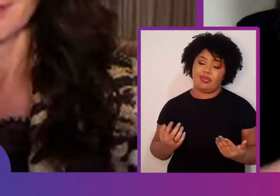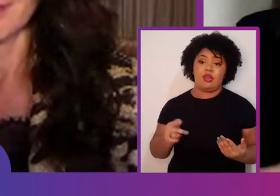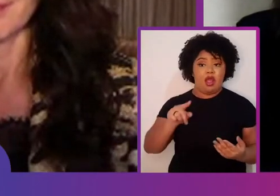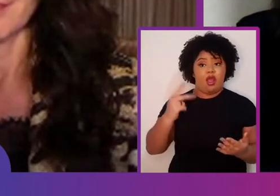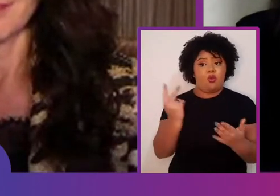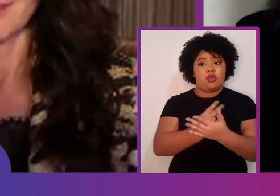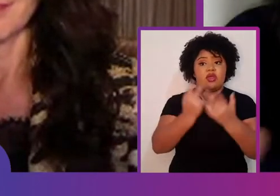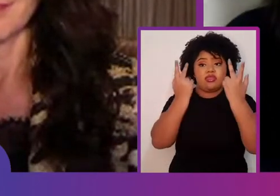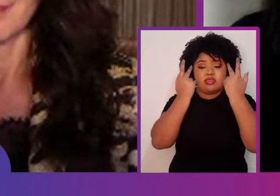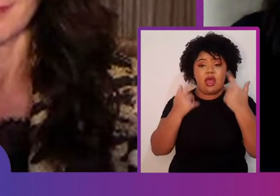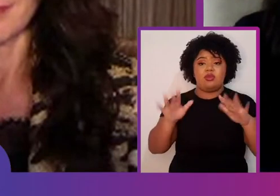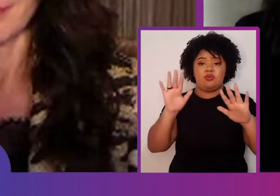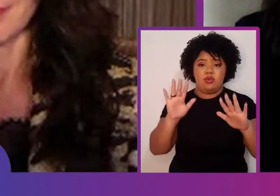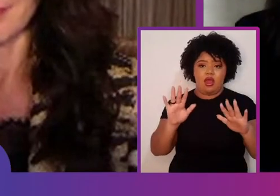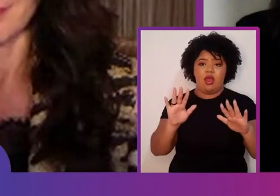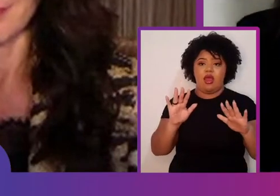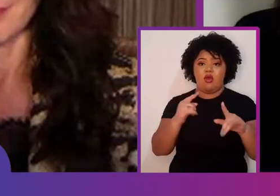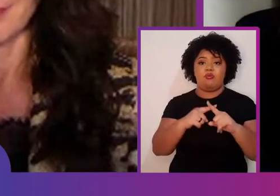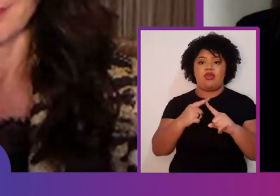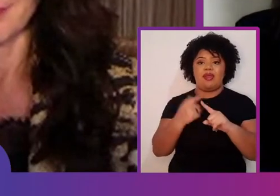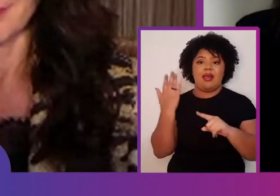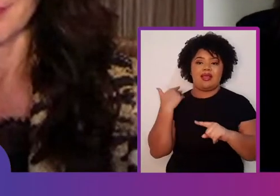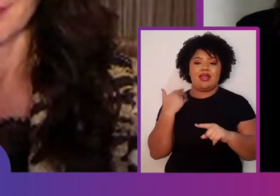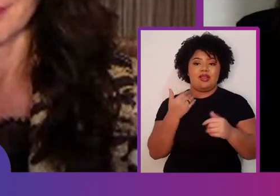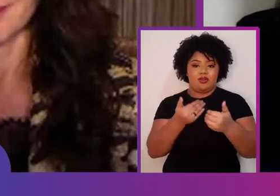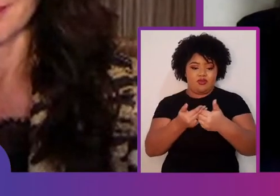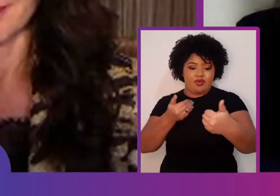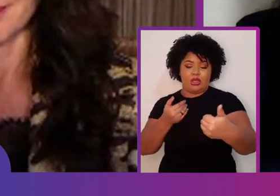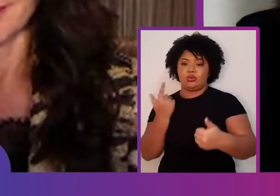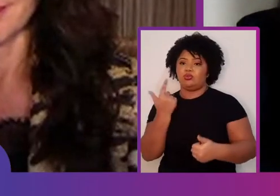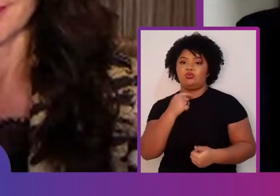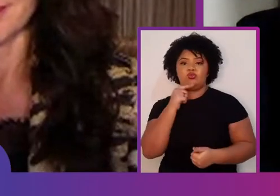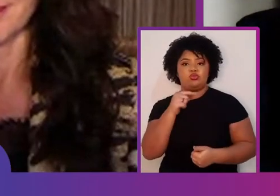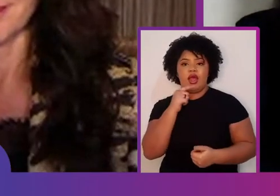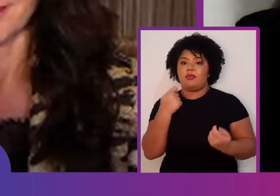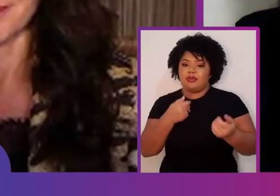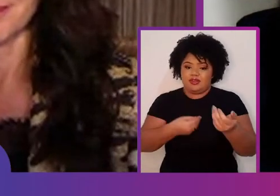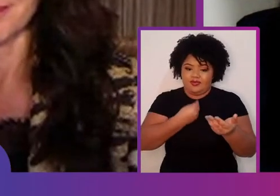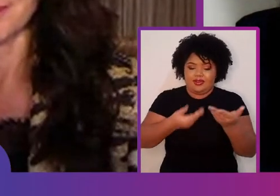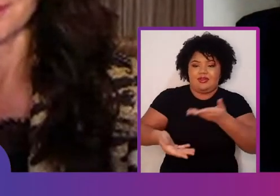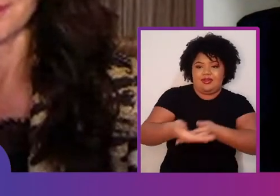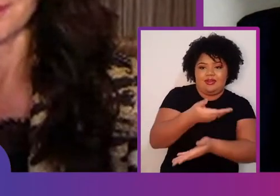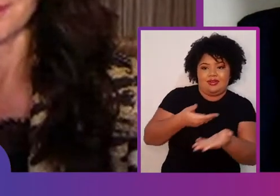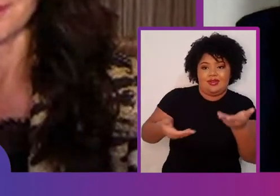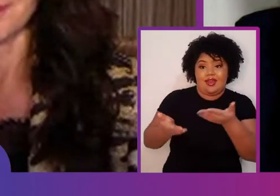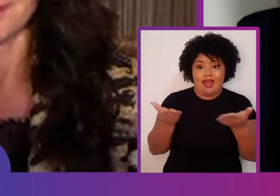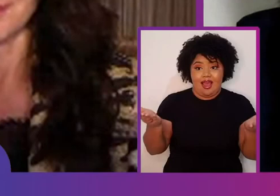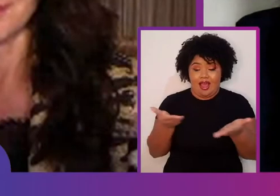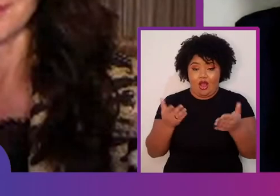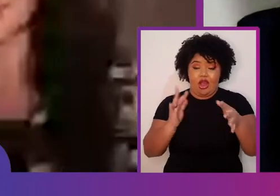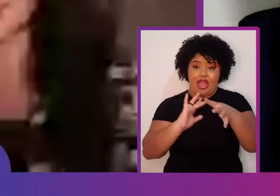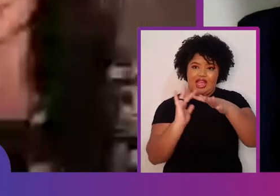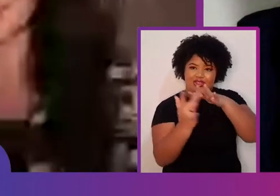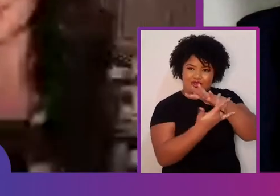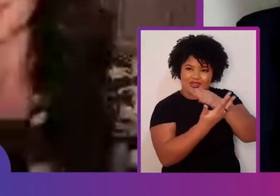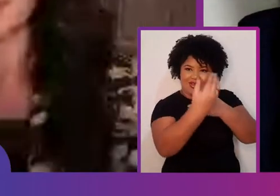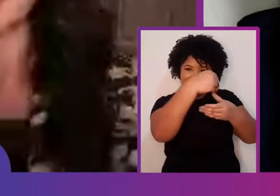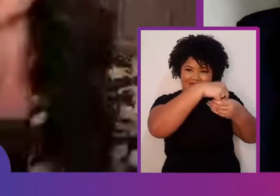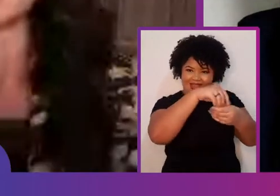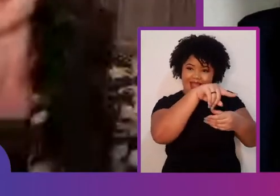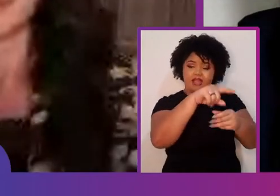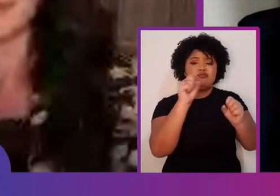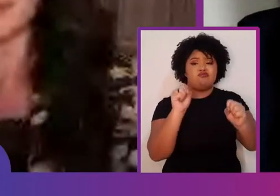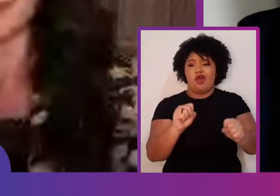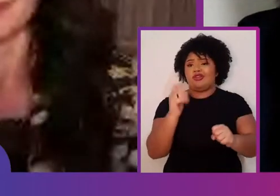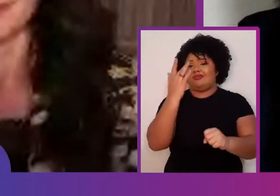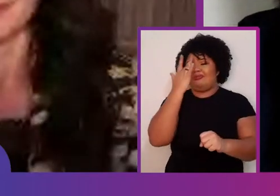afastar. Antes, o que acontecia é que a gente não podia se afastar, a gente tinha que conviver. Hoje, a gente, de uma certa forma, na rede social, pode bloquear